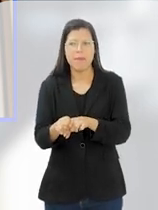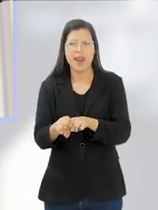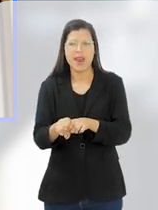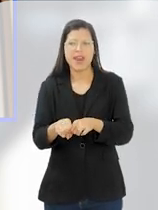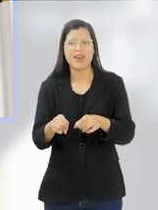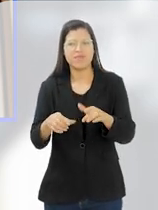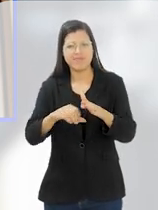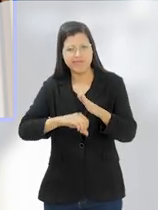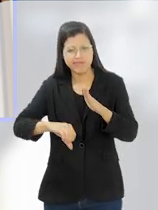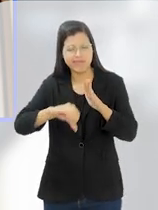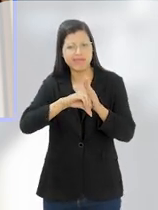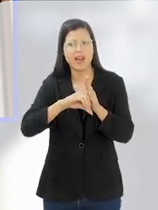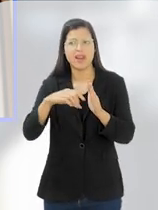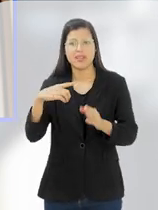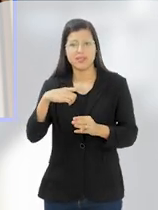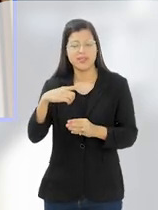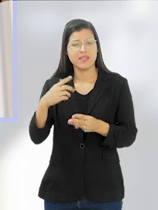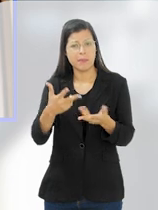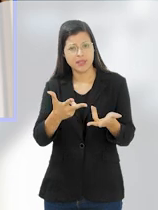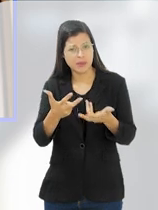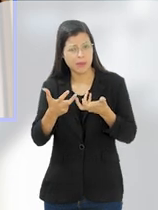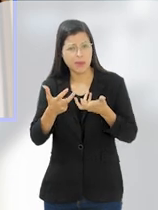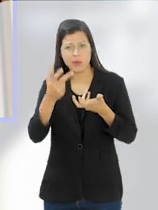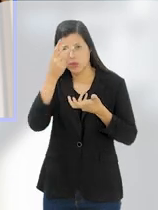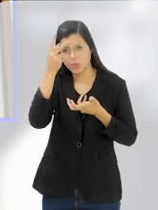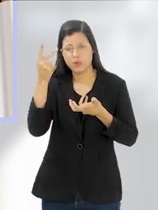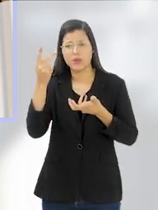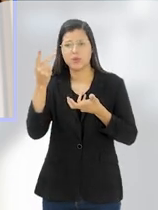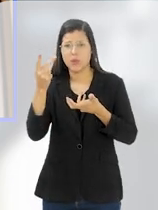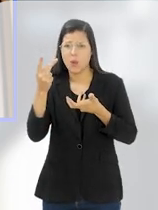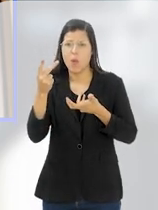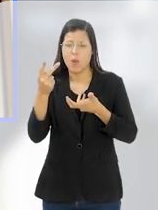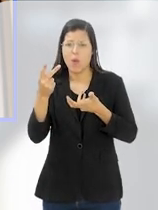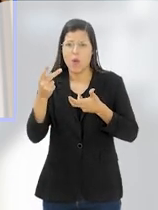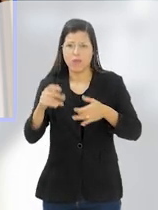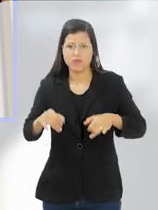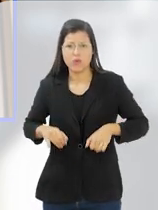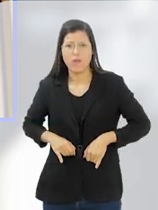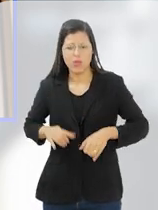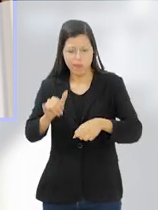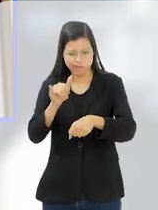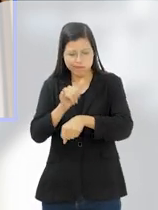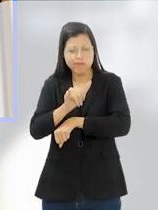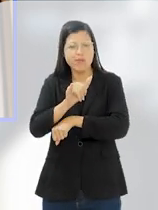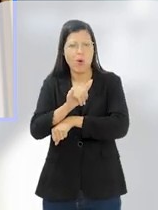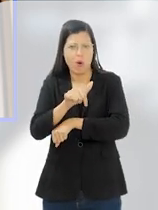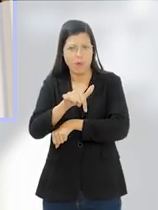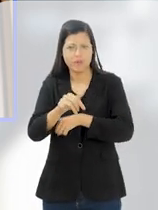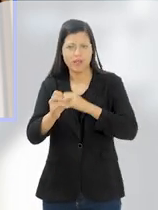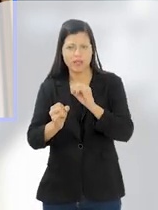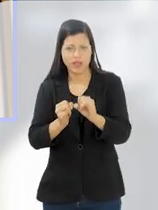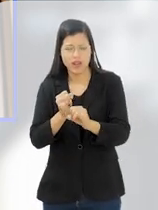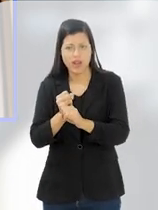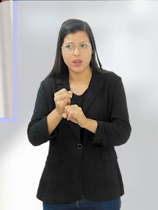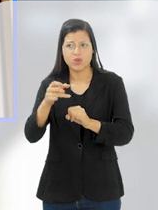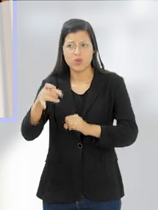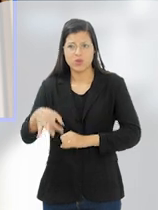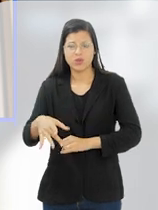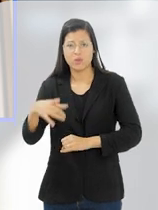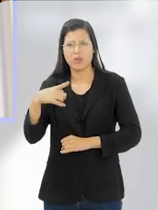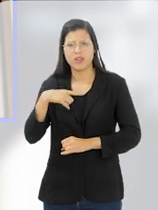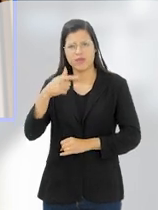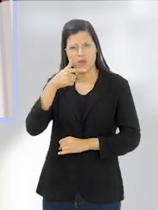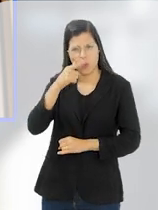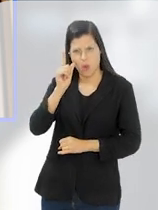pessoas, milhões de pessoas, literalmente, que estão caindo em golpes que são aplicados pela internet. Esse último agora, que saiu as